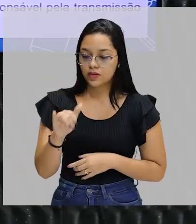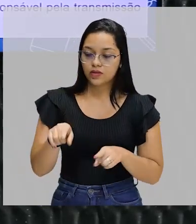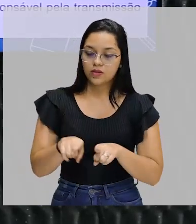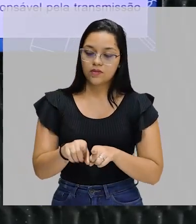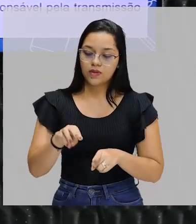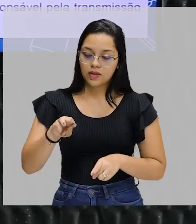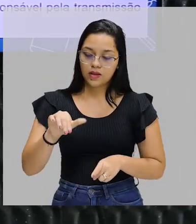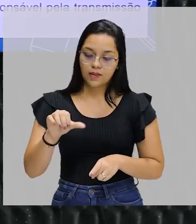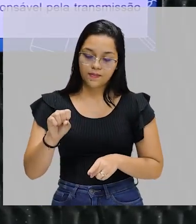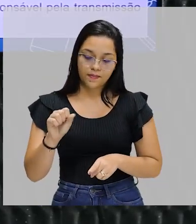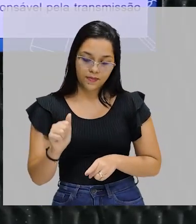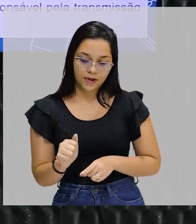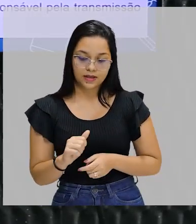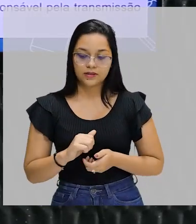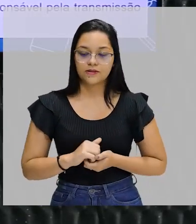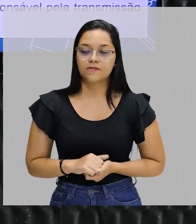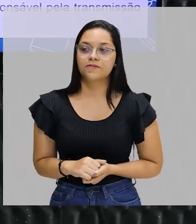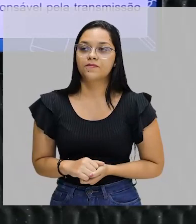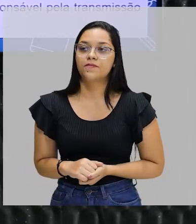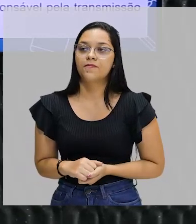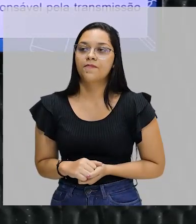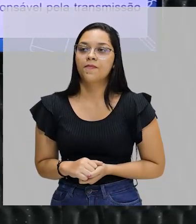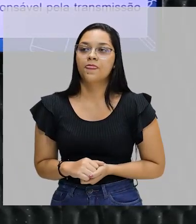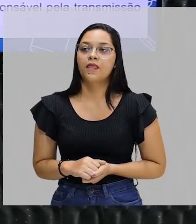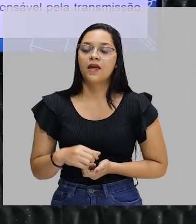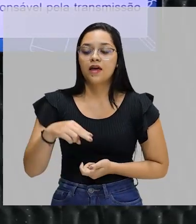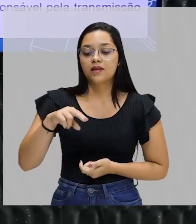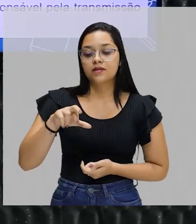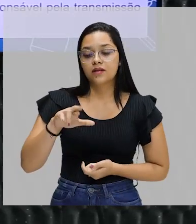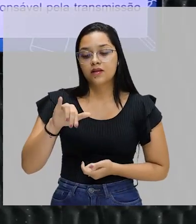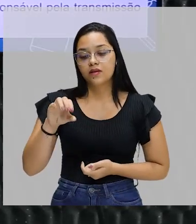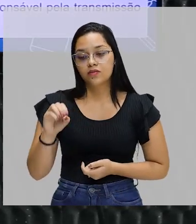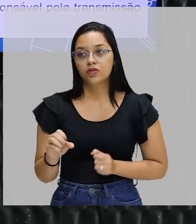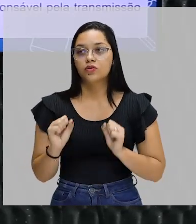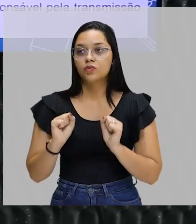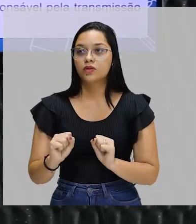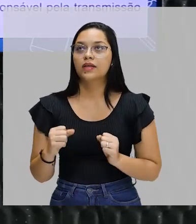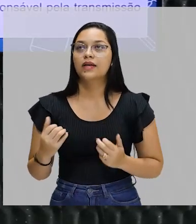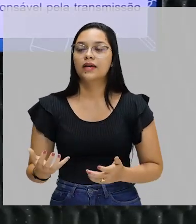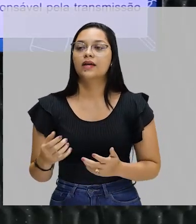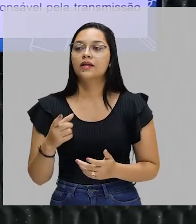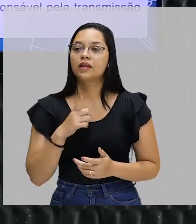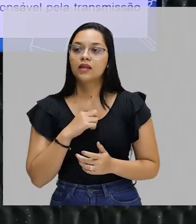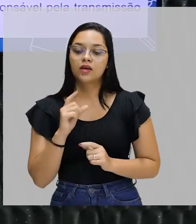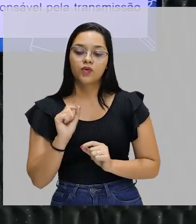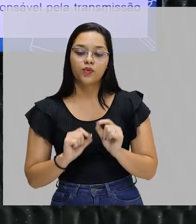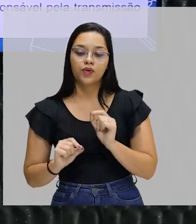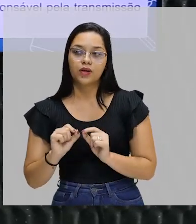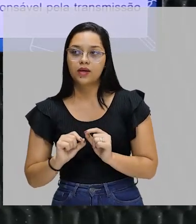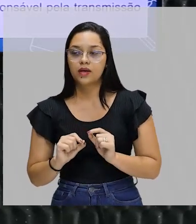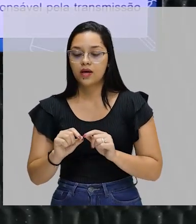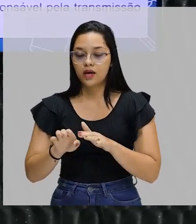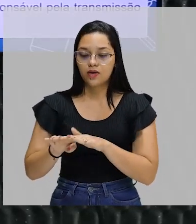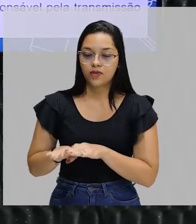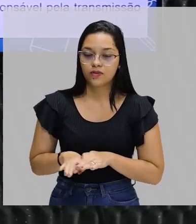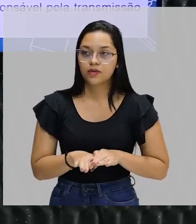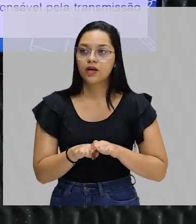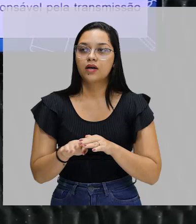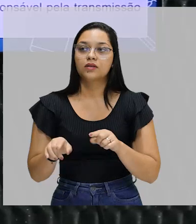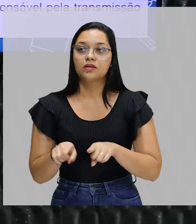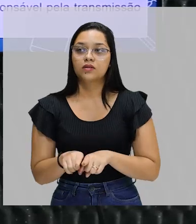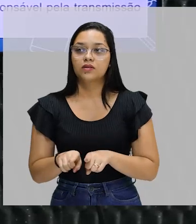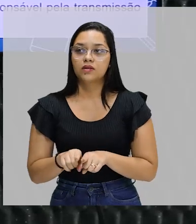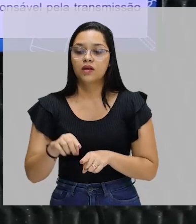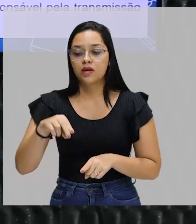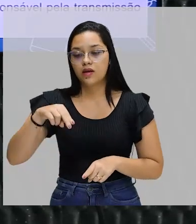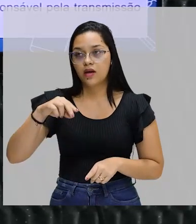massa envolvida. Ok? A presença desse neutrino é justamente para poder se ter ali a equidade, né? Na verdade